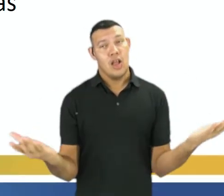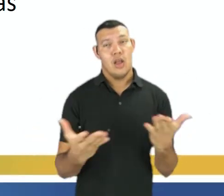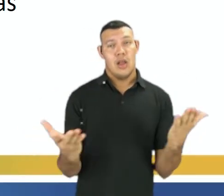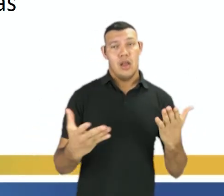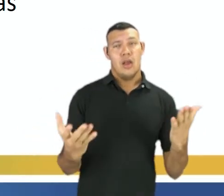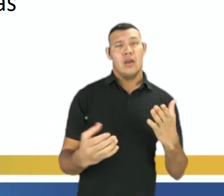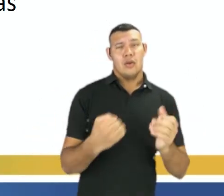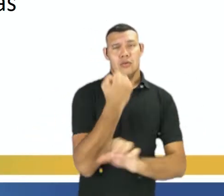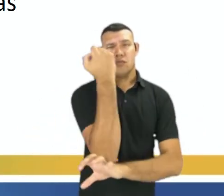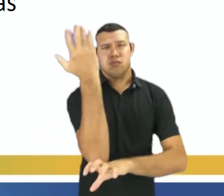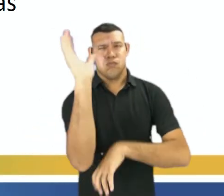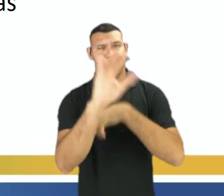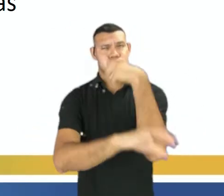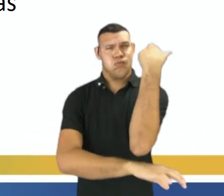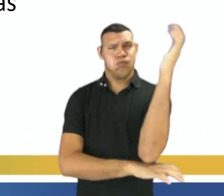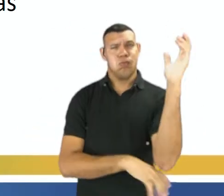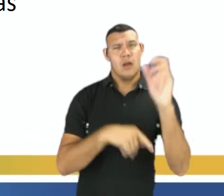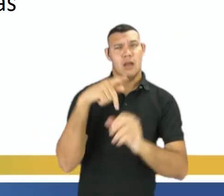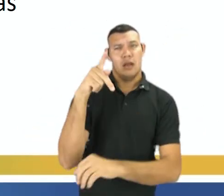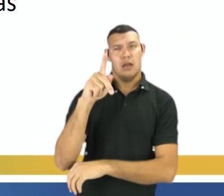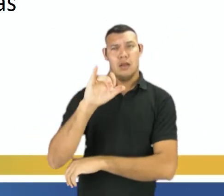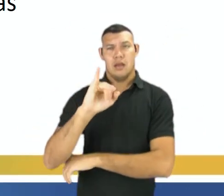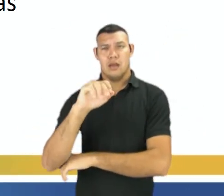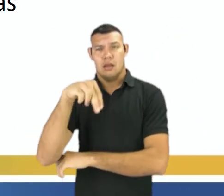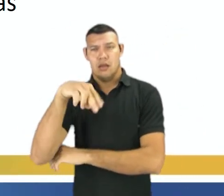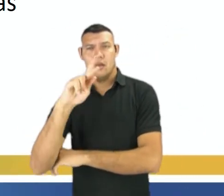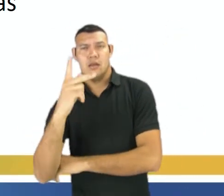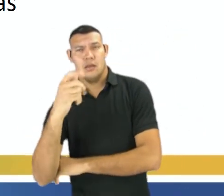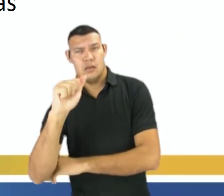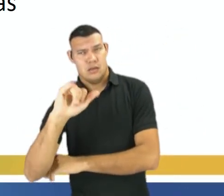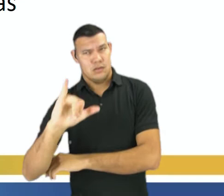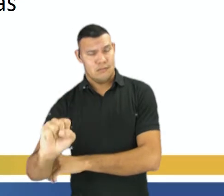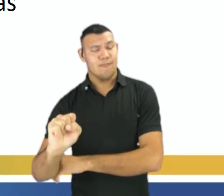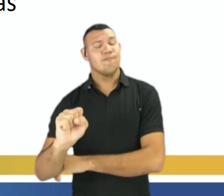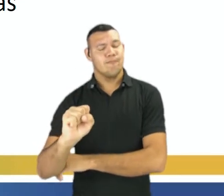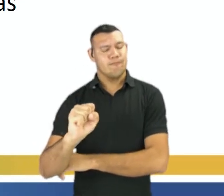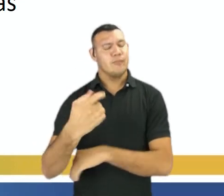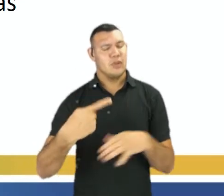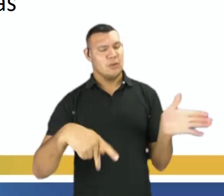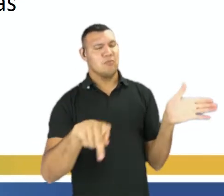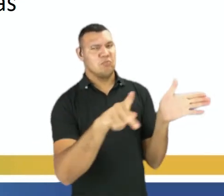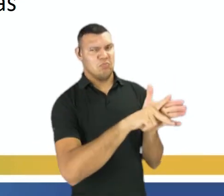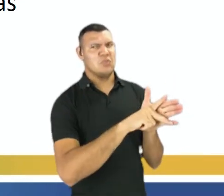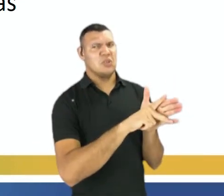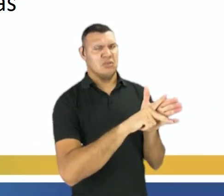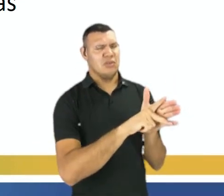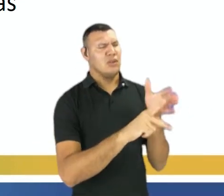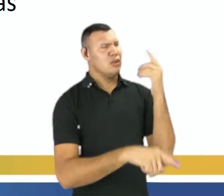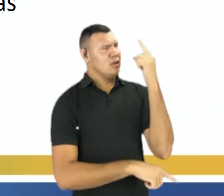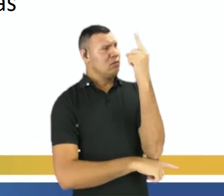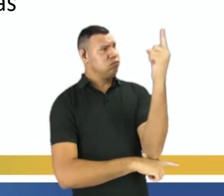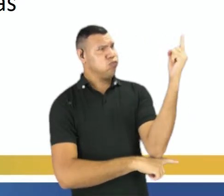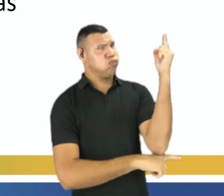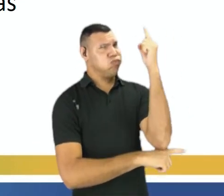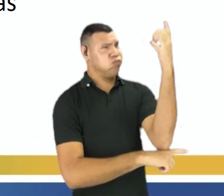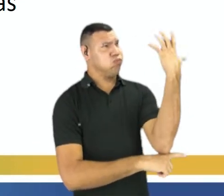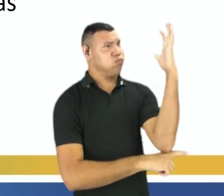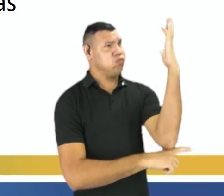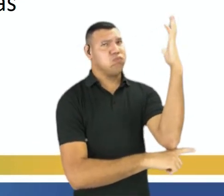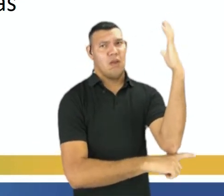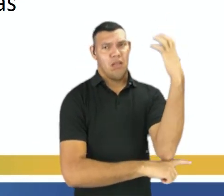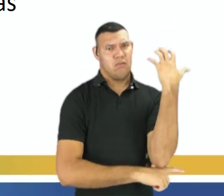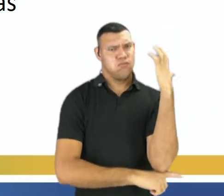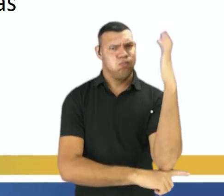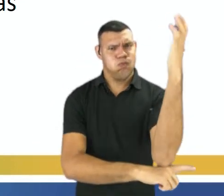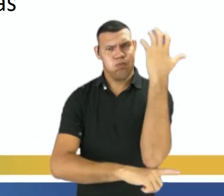Pinhais, né? Indo em direção ao sul do Brasil, podemos perceber que a presença de diversas araucárias, pinheiros, paraná, que são a